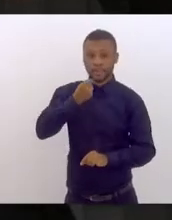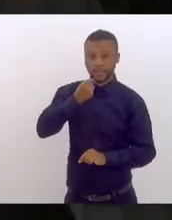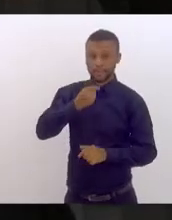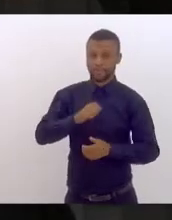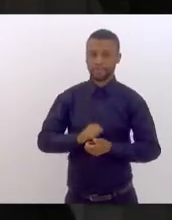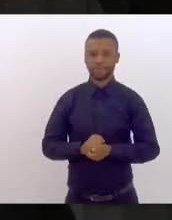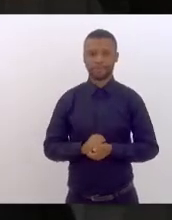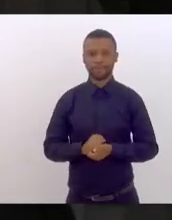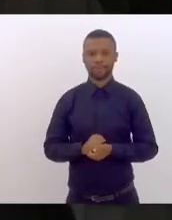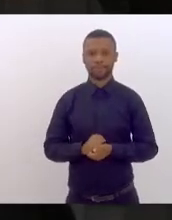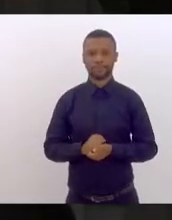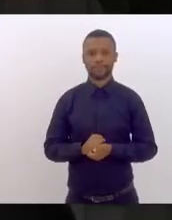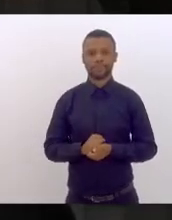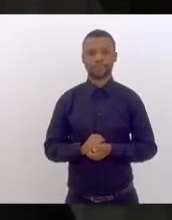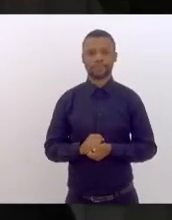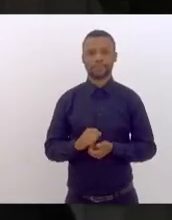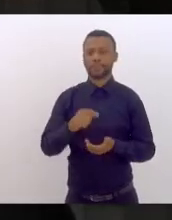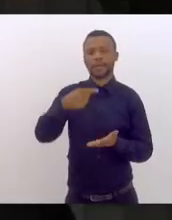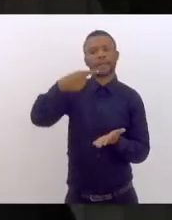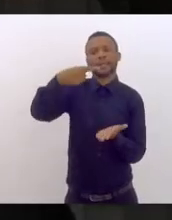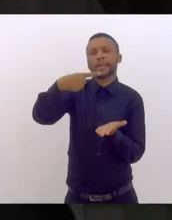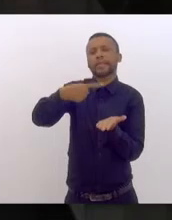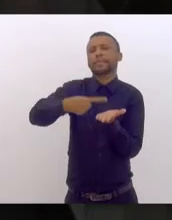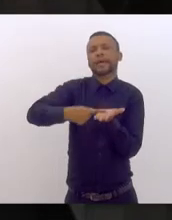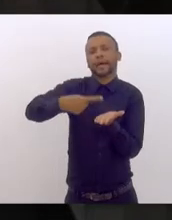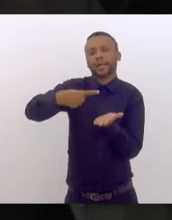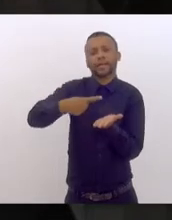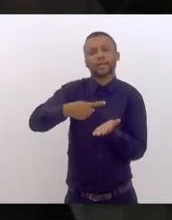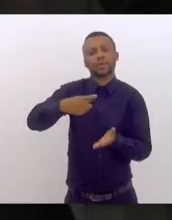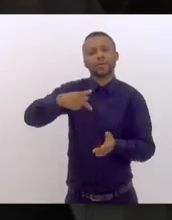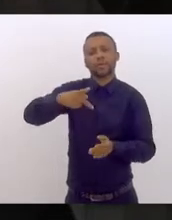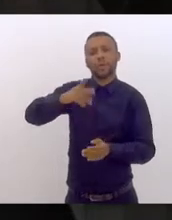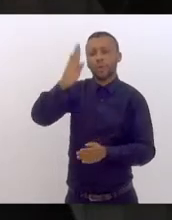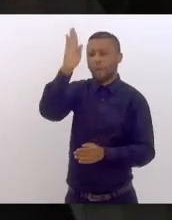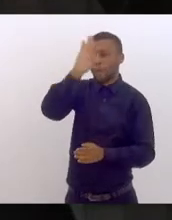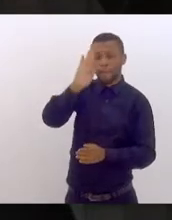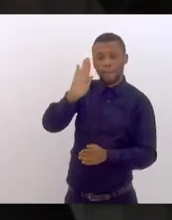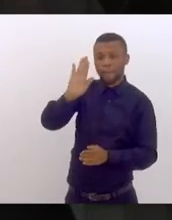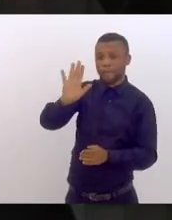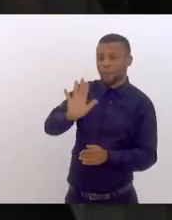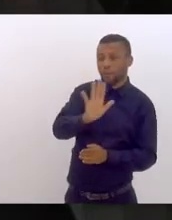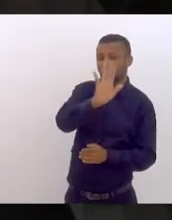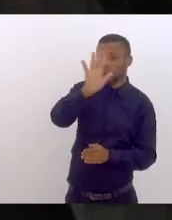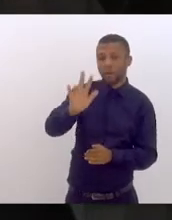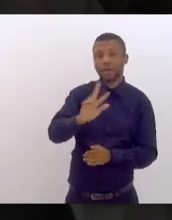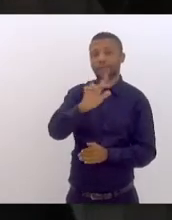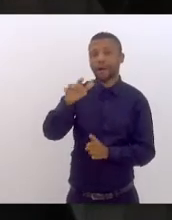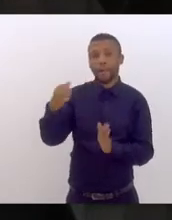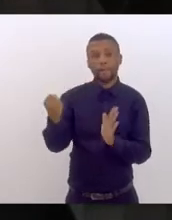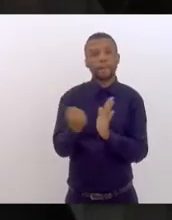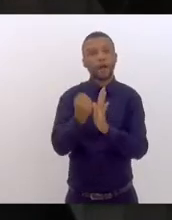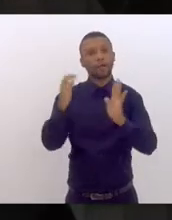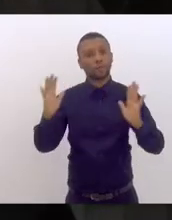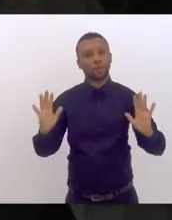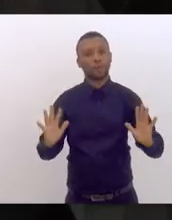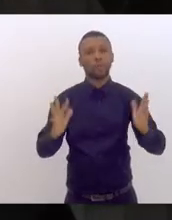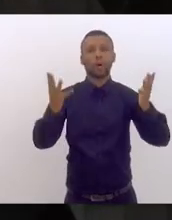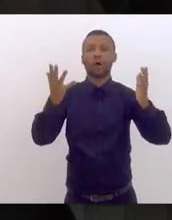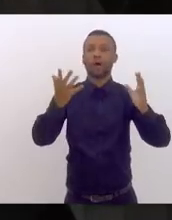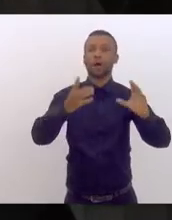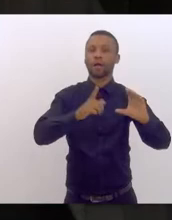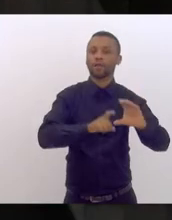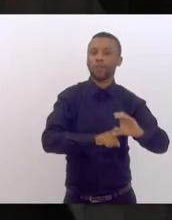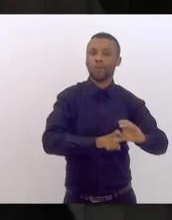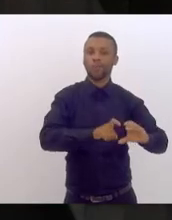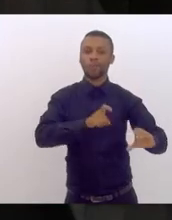data que o nosso país comemorar a 200